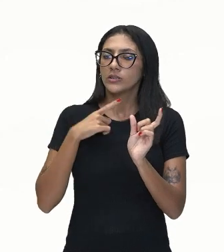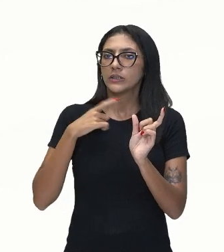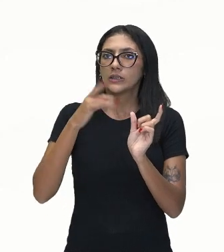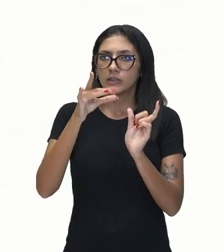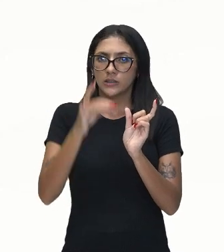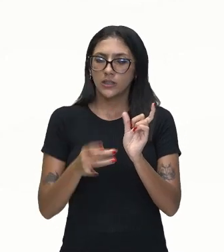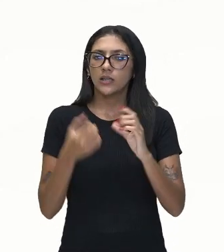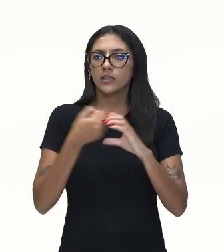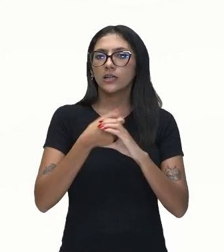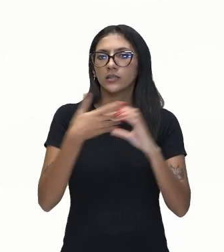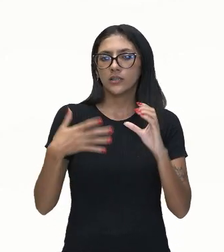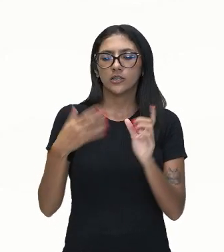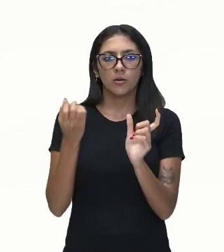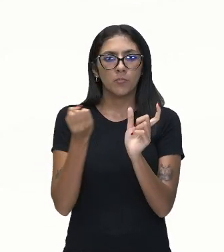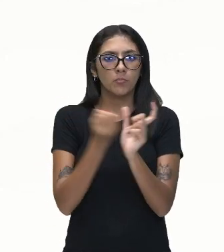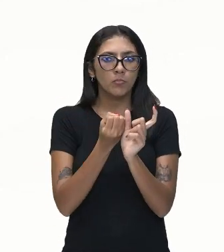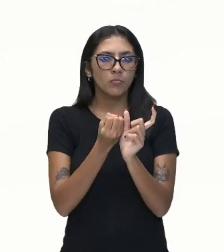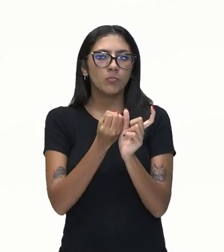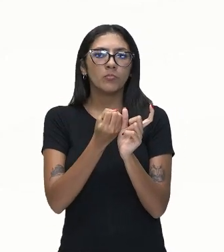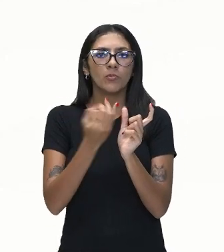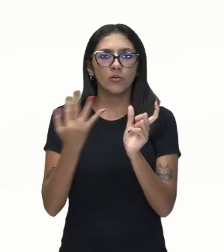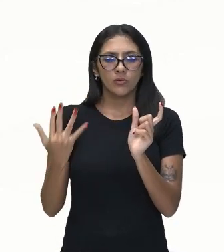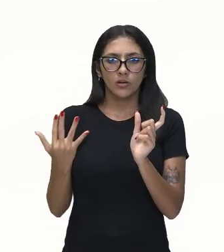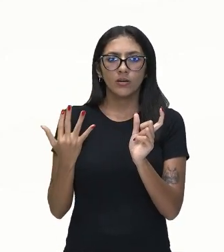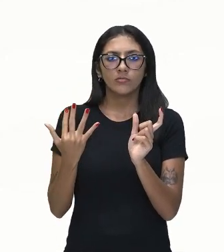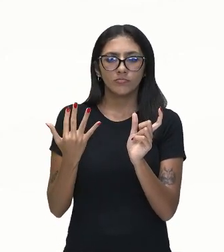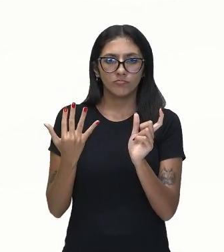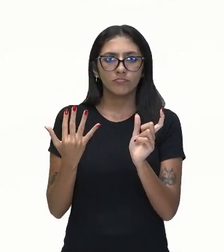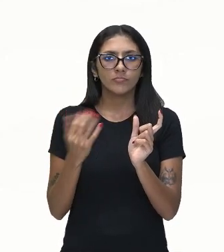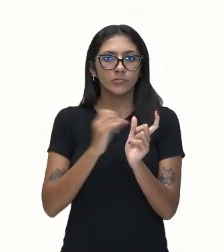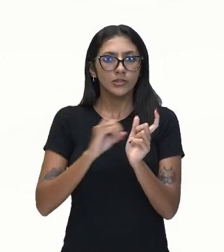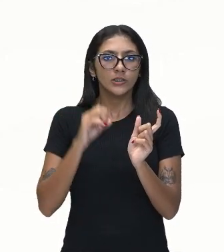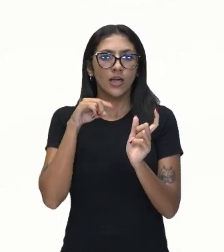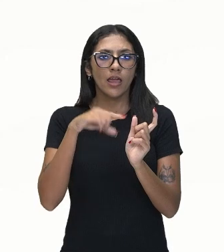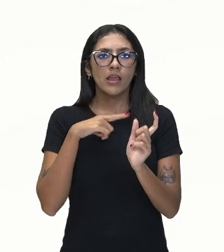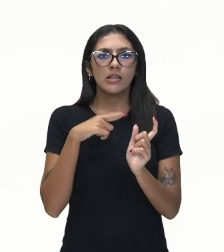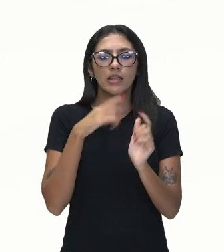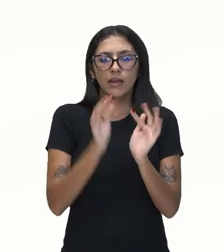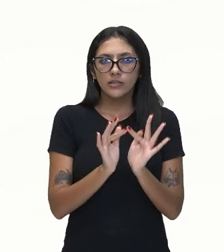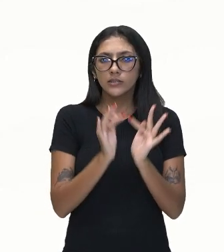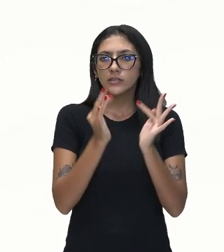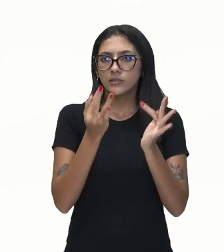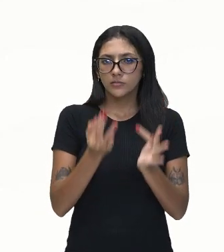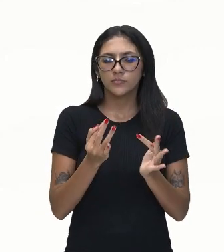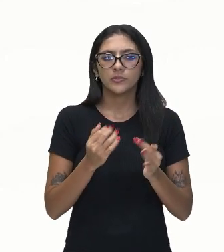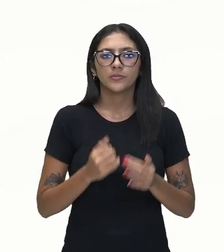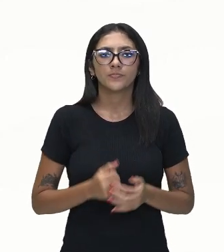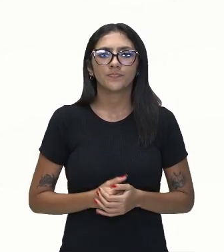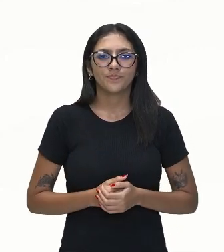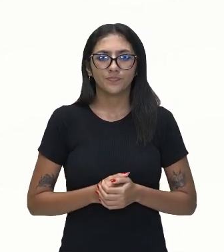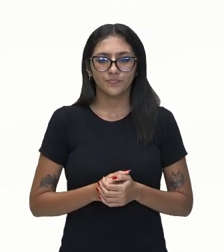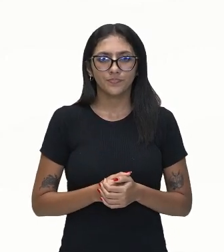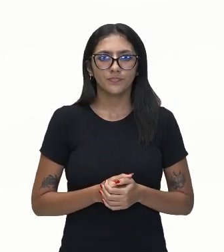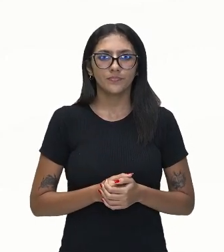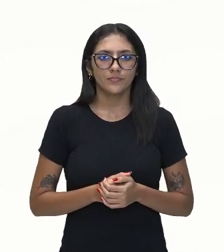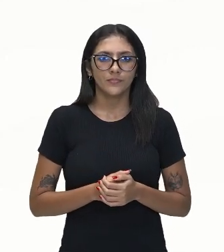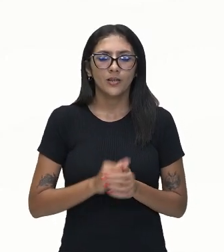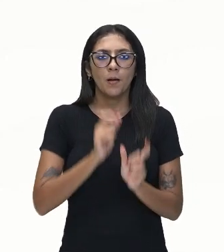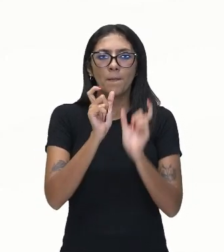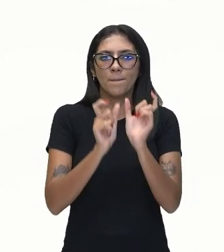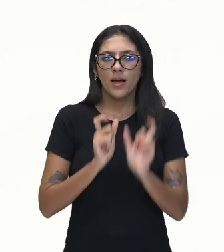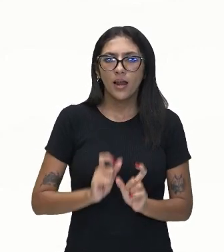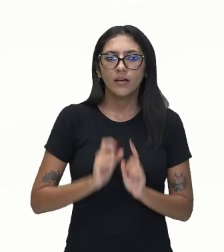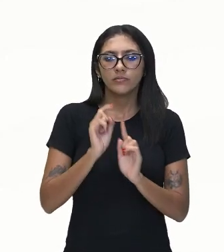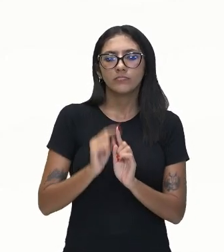no caso de um sujeito simples representado por expressões partitivas. Eu tenho a expressão partitiva, essa